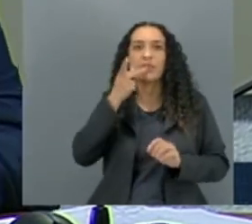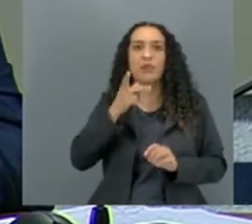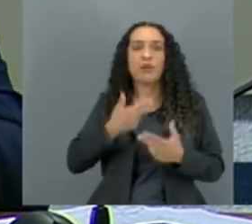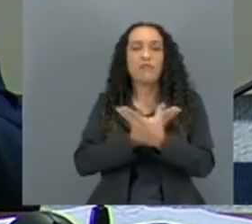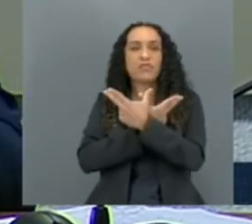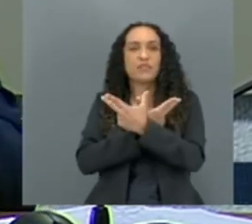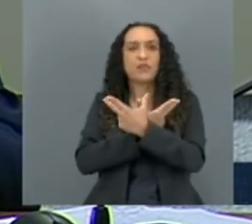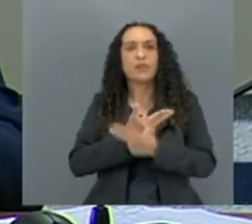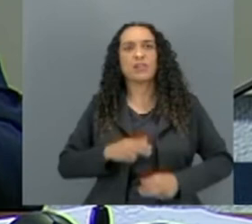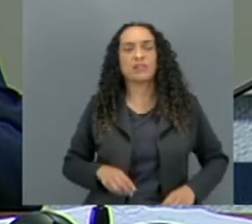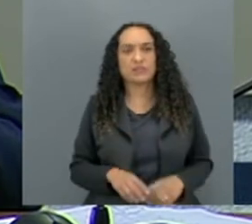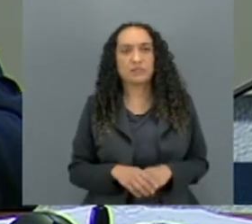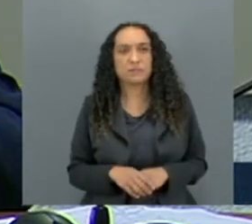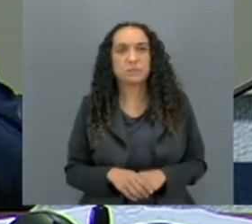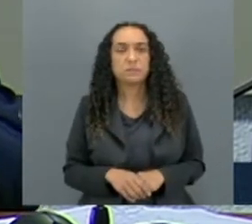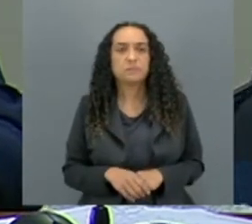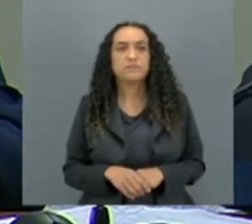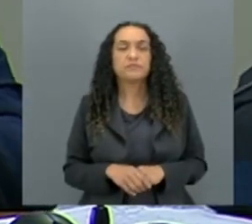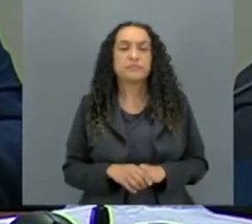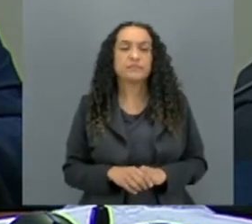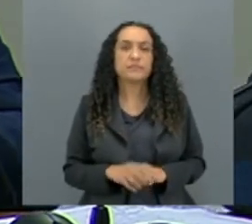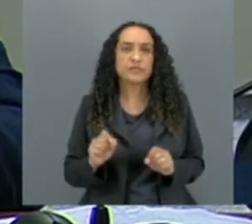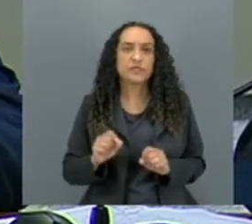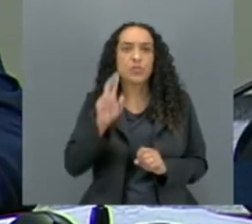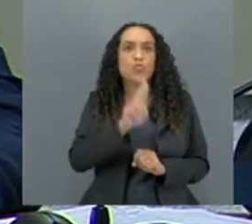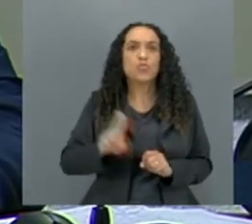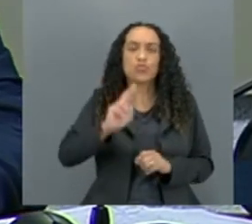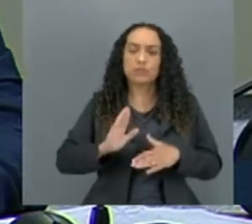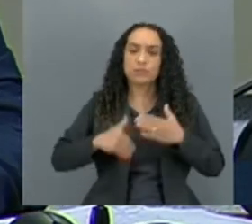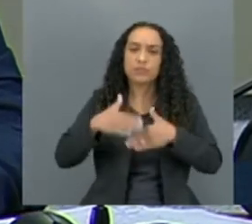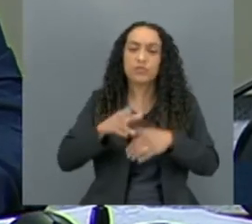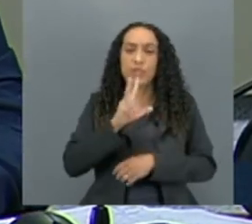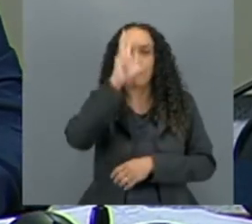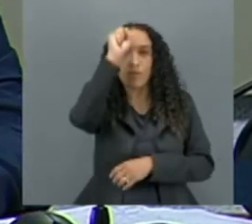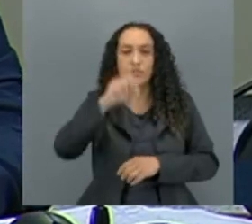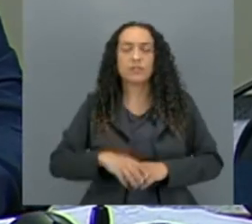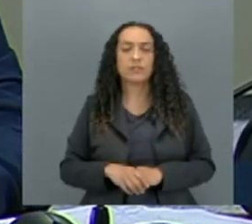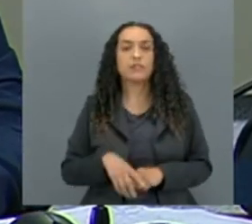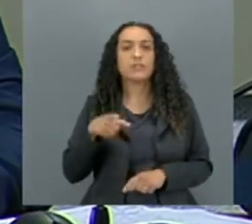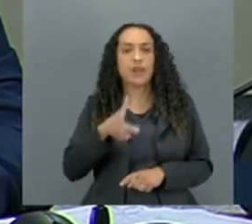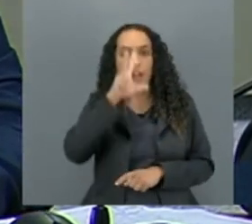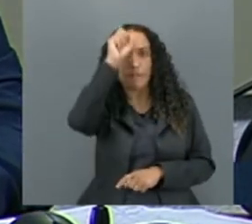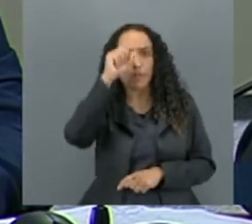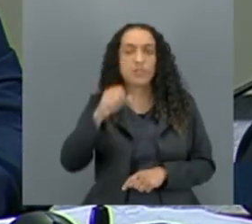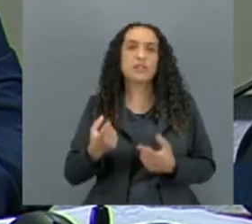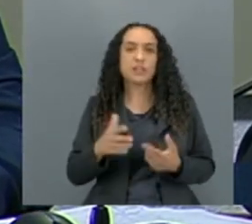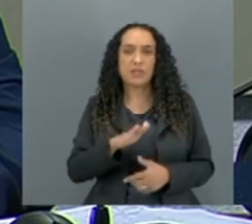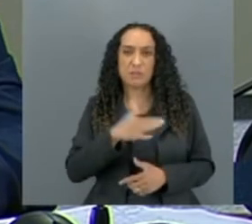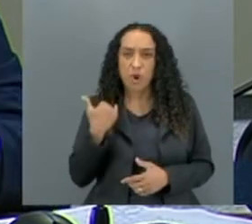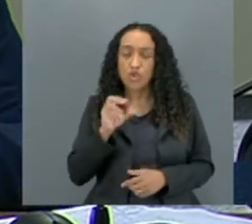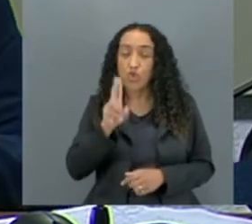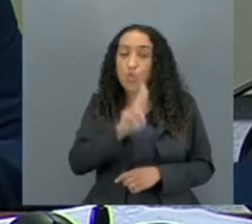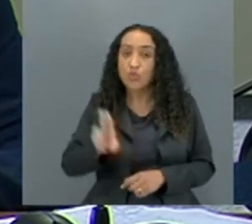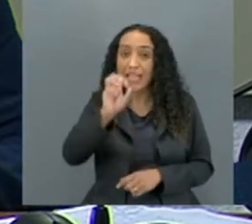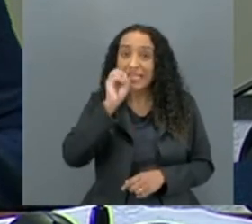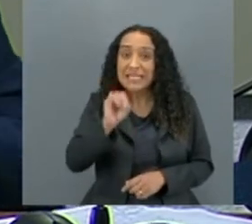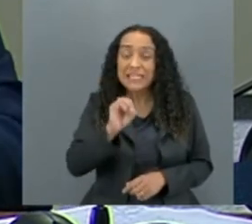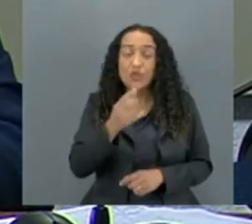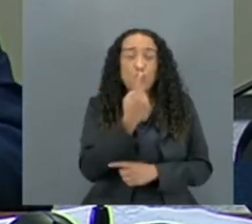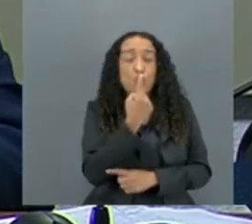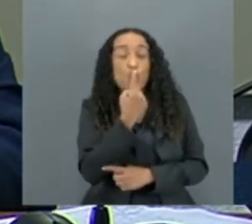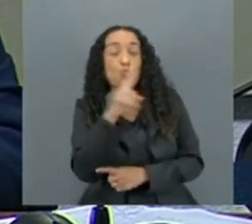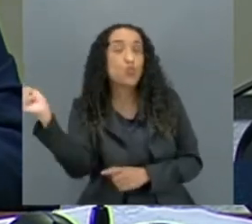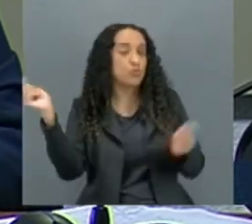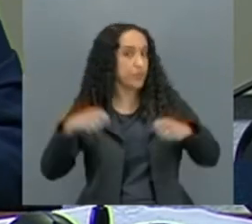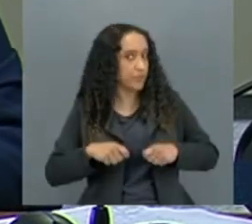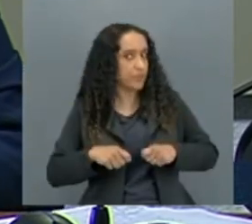de Rules of Engagement, ou seja, o uso progressivo da força. A força letal só será utilizada em último caso.